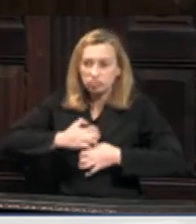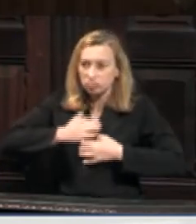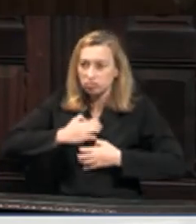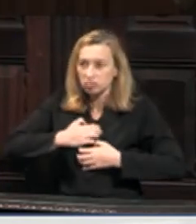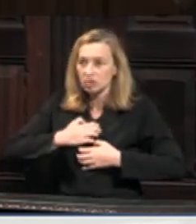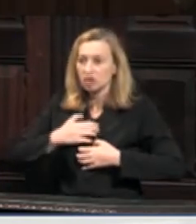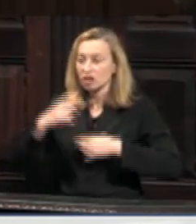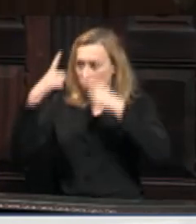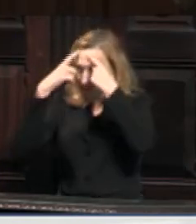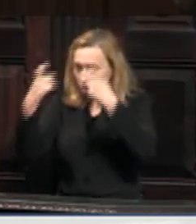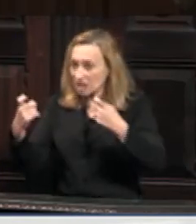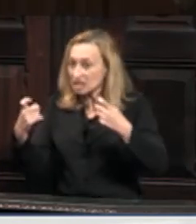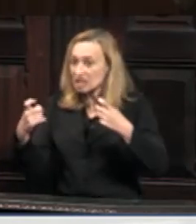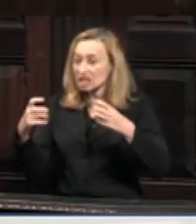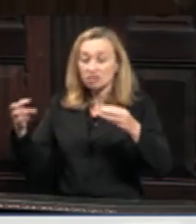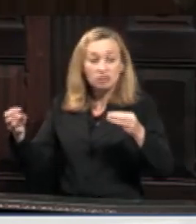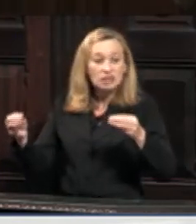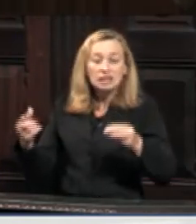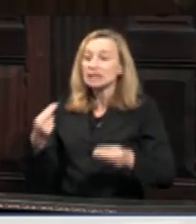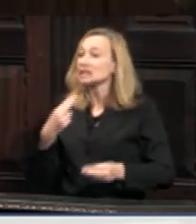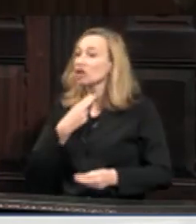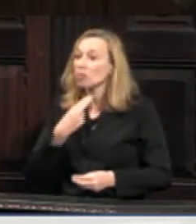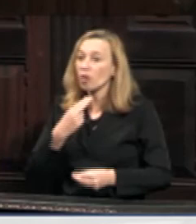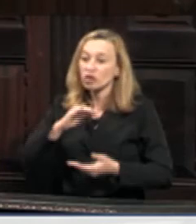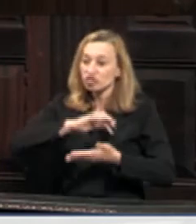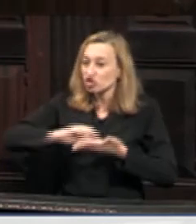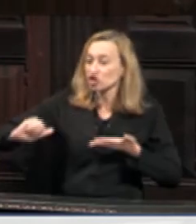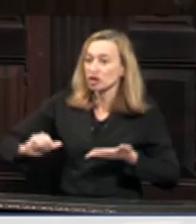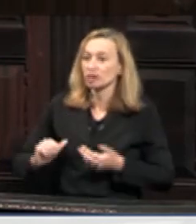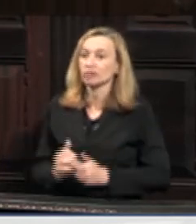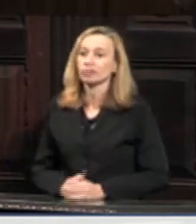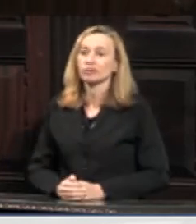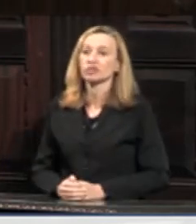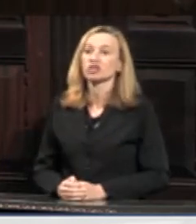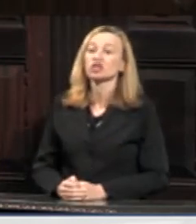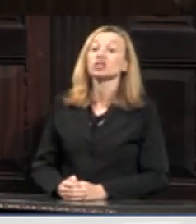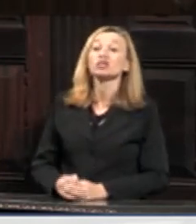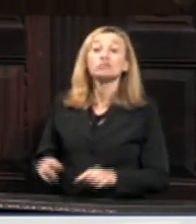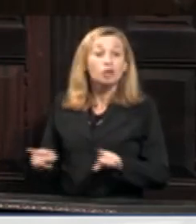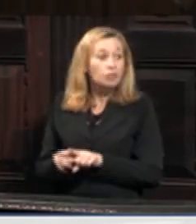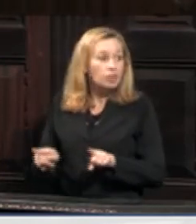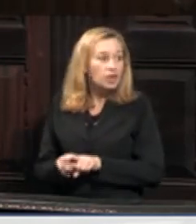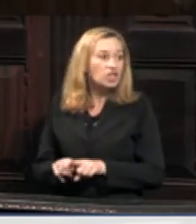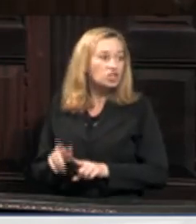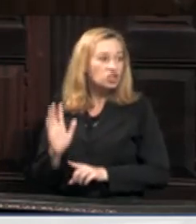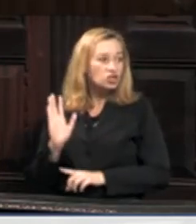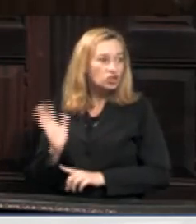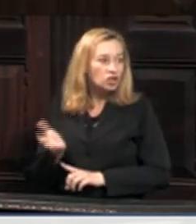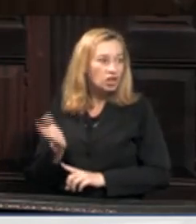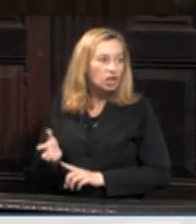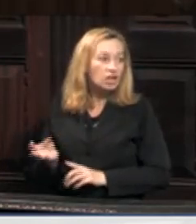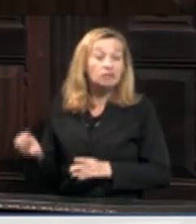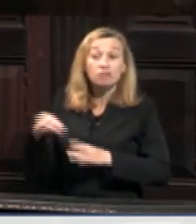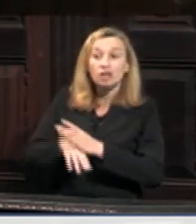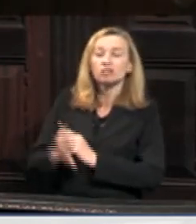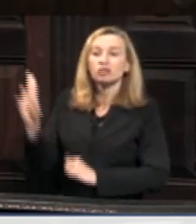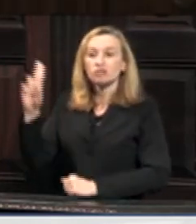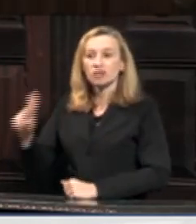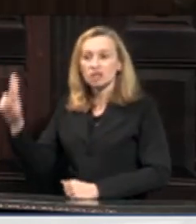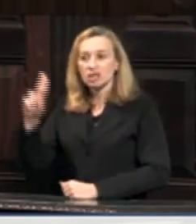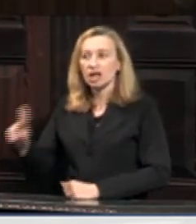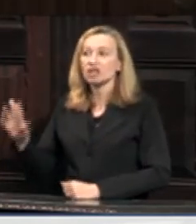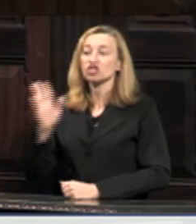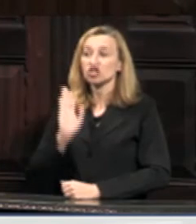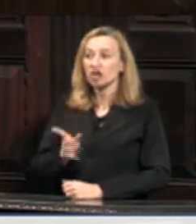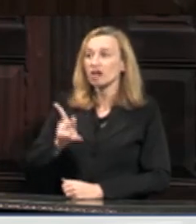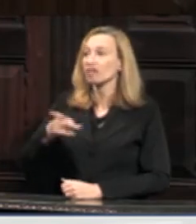intolerância não podem ter lugar. Não podem ter lugar. Já há ameaças também sobre as universidades. Já há